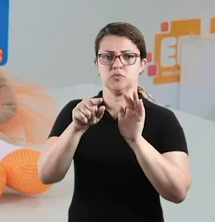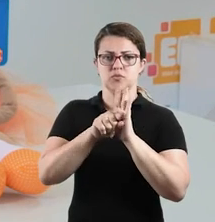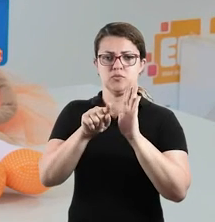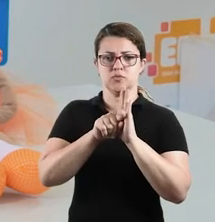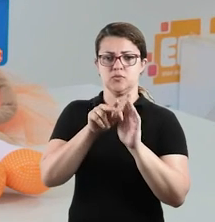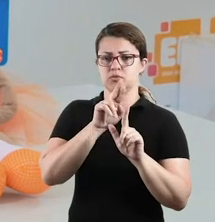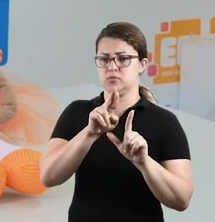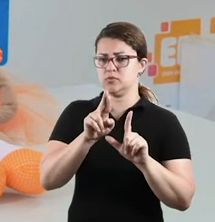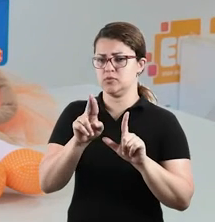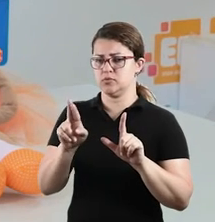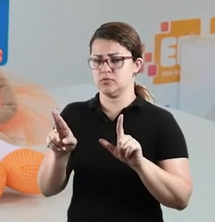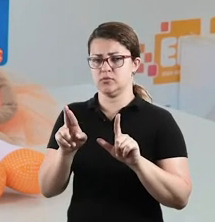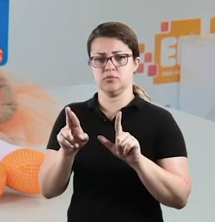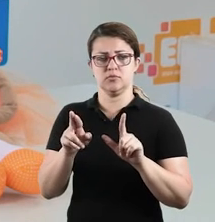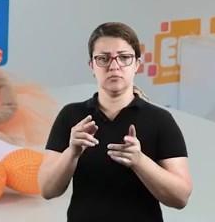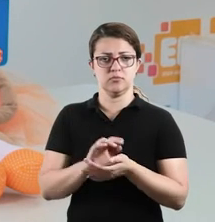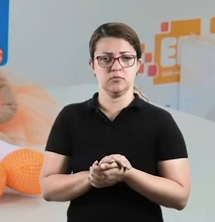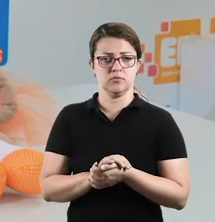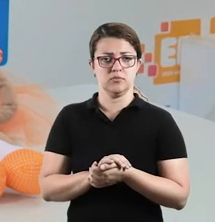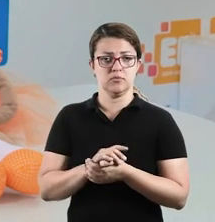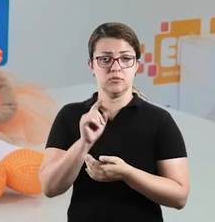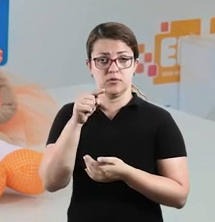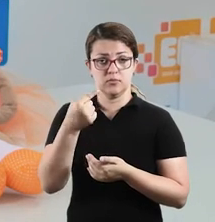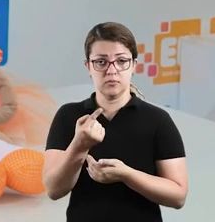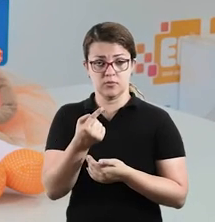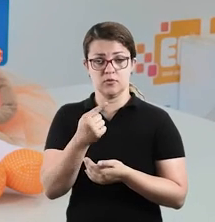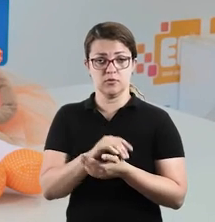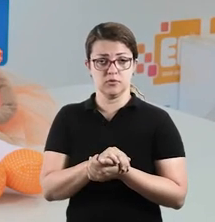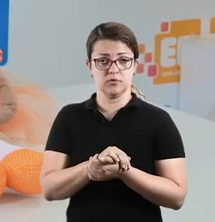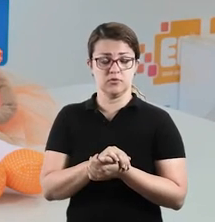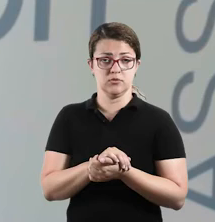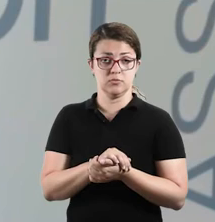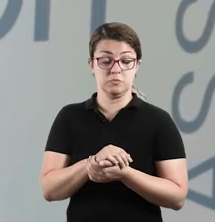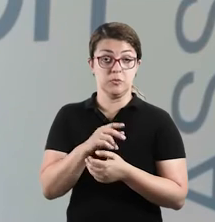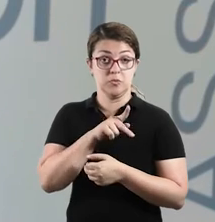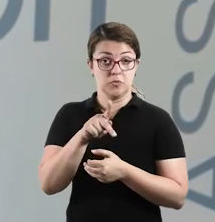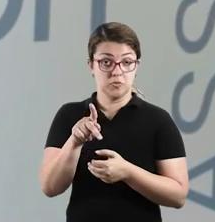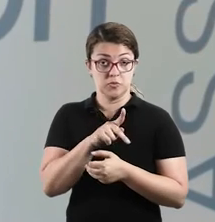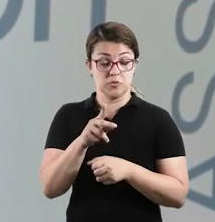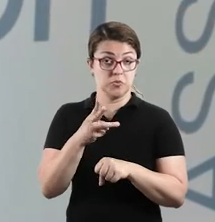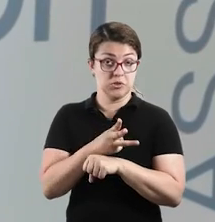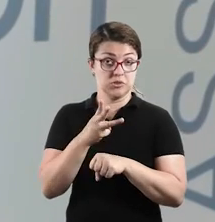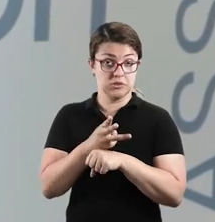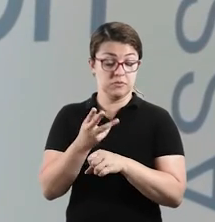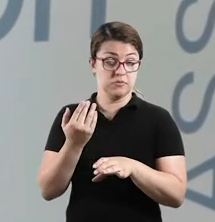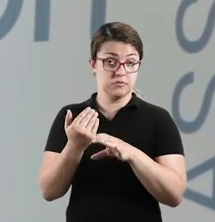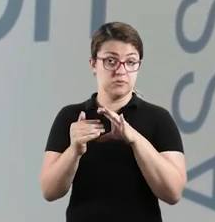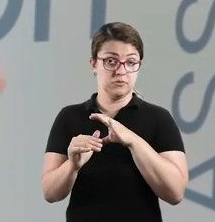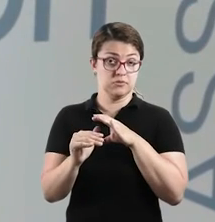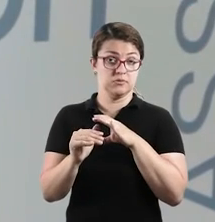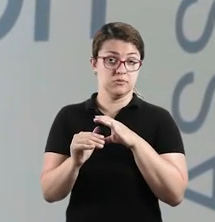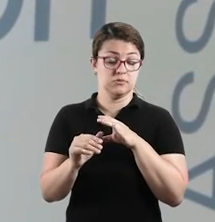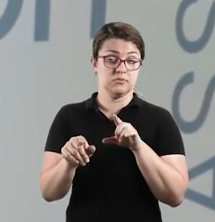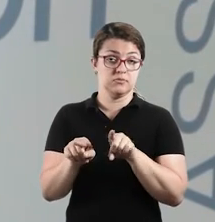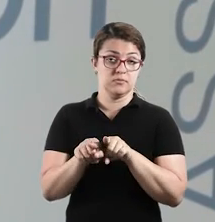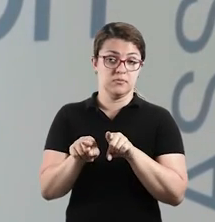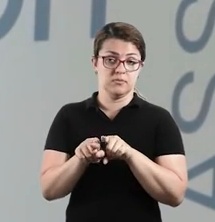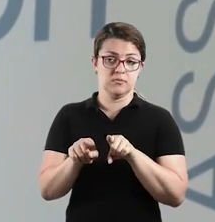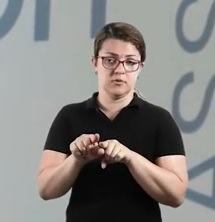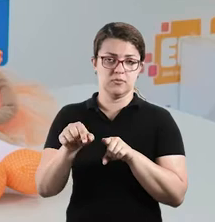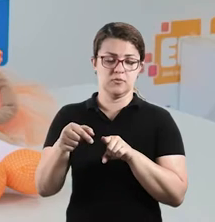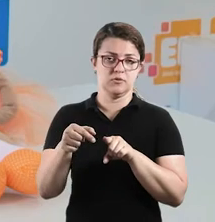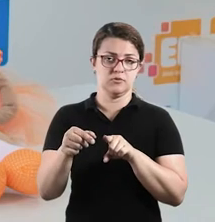os quadrinhos, tá bom? Depois, mande para sua professora pelo WhatsApp. Veja se ela consegue também fazer a sua